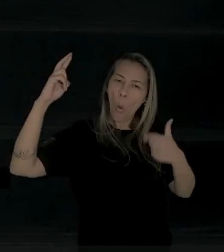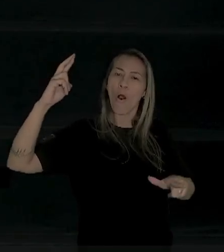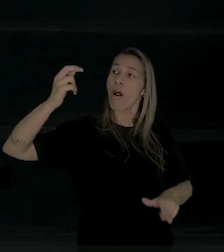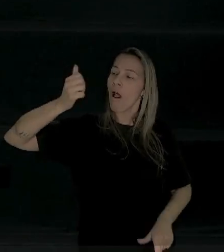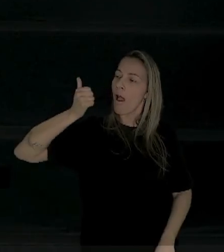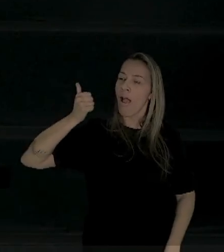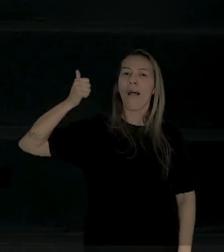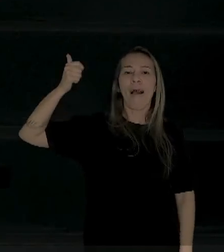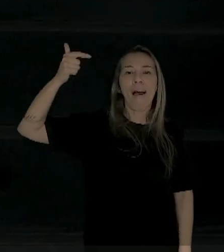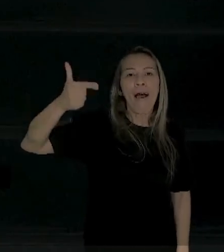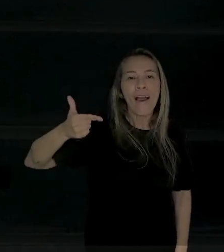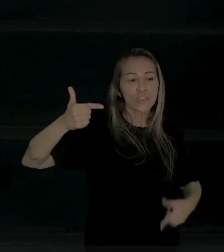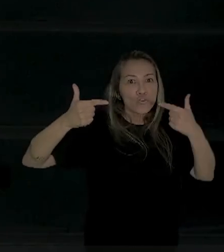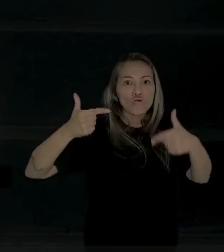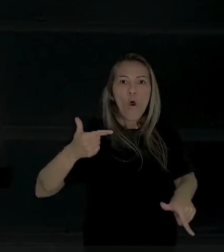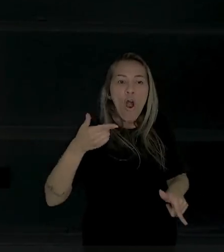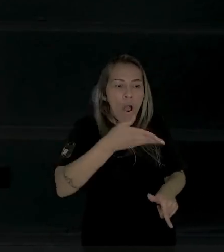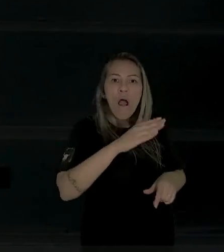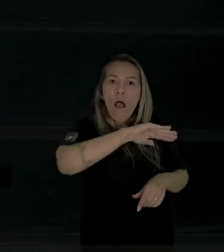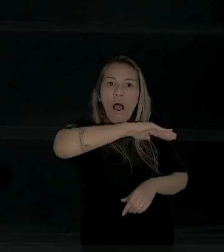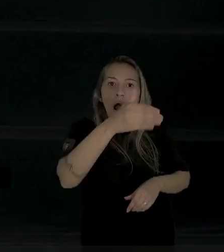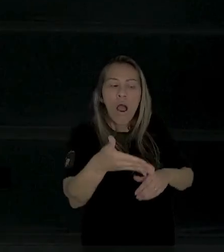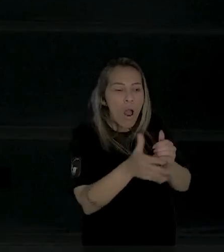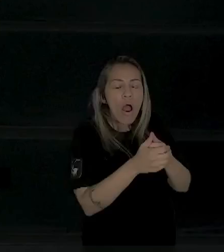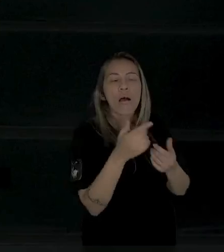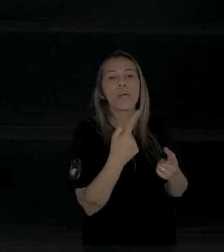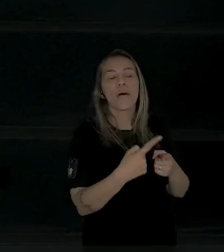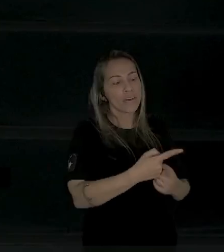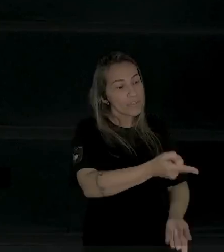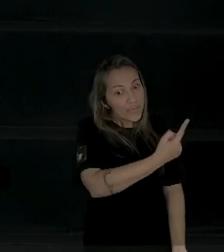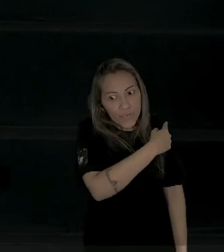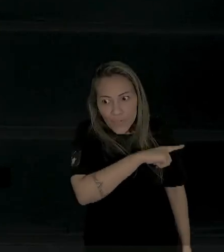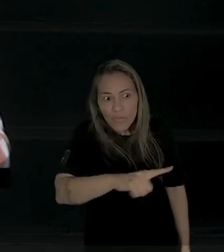quando Deus pergunta o que ele está fazendo lá. O Senhor lhe disse: